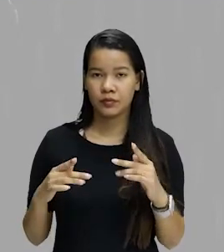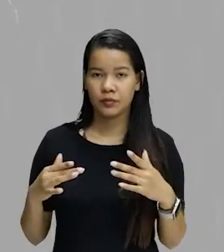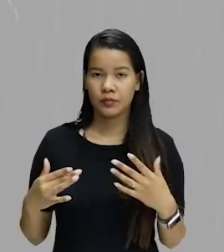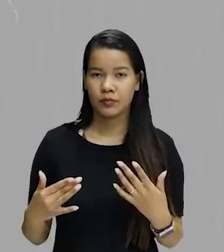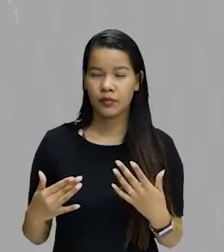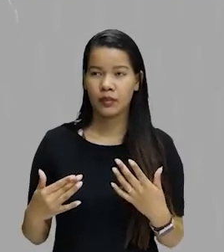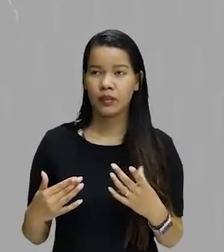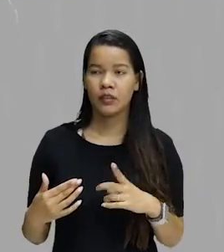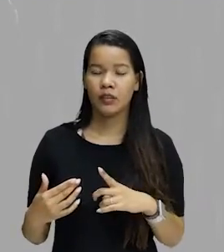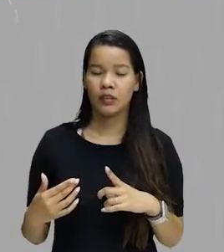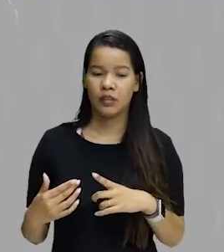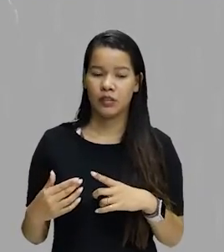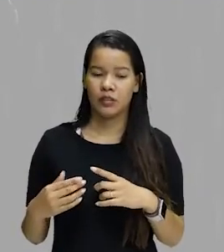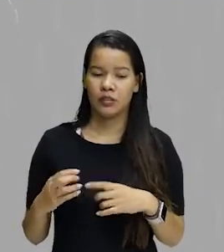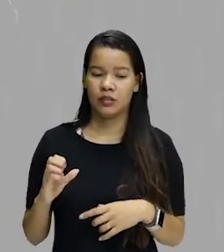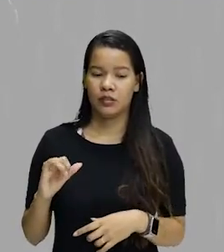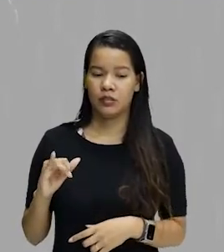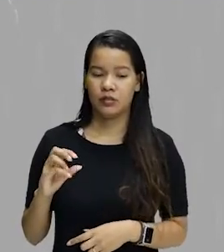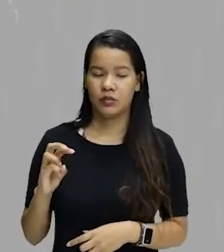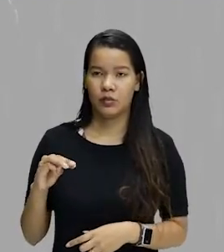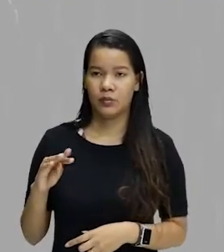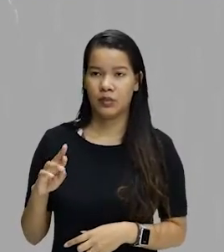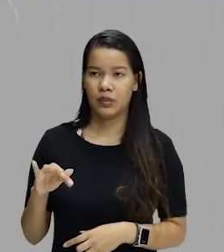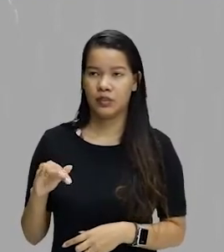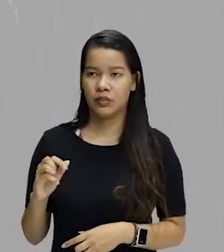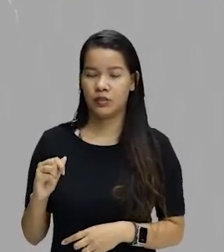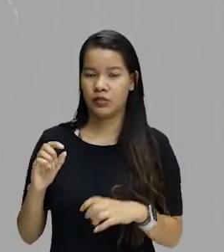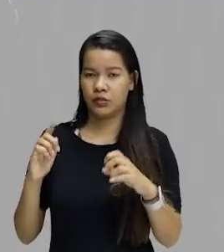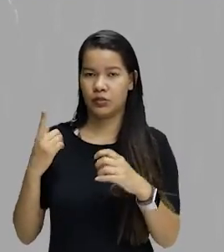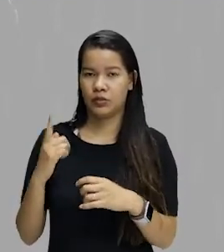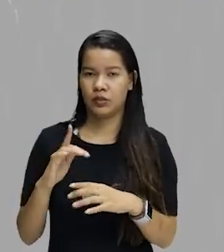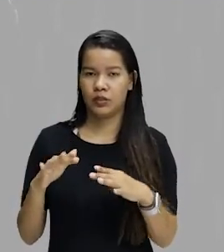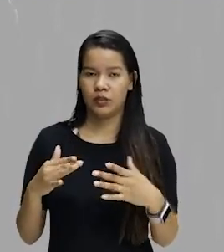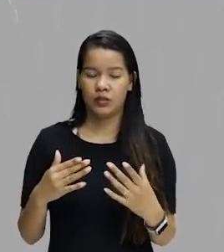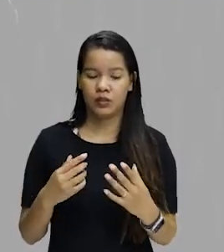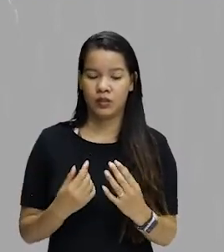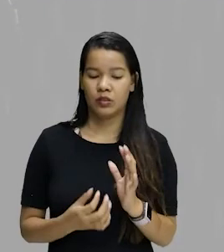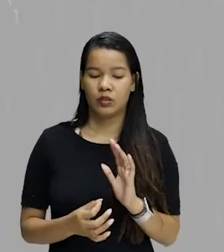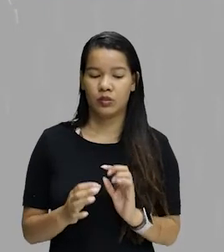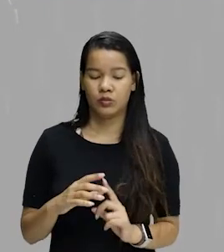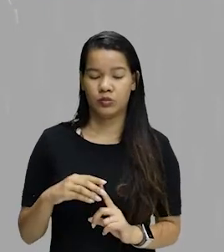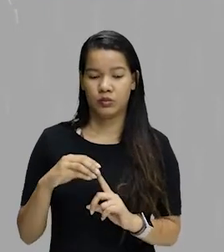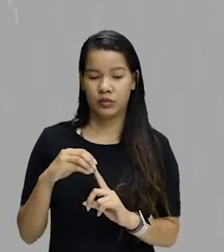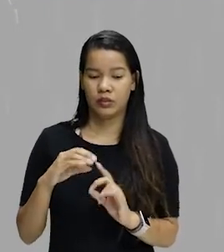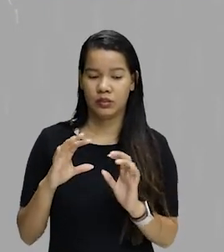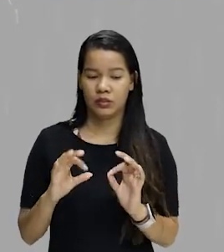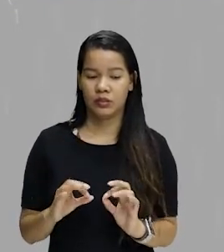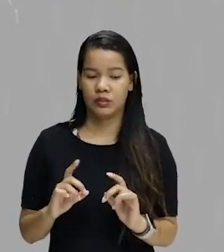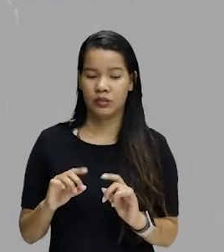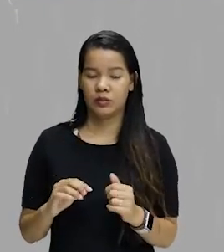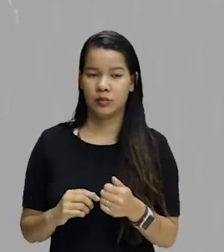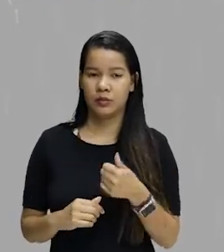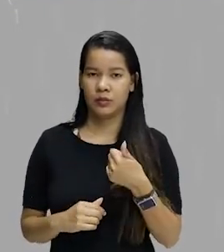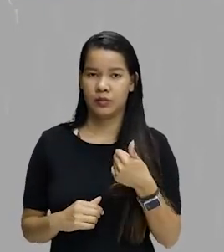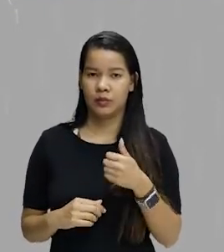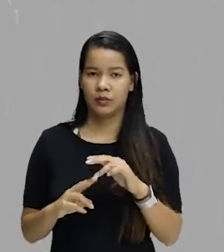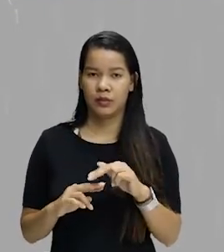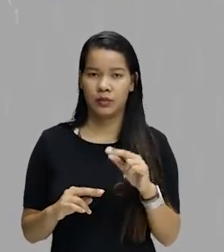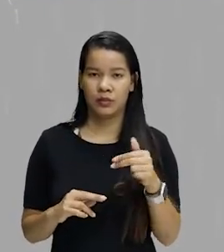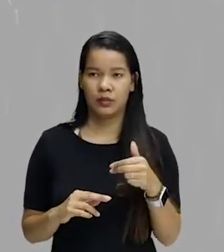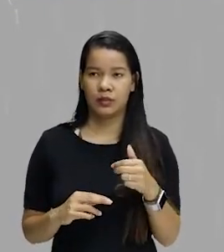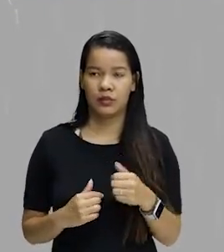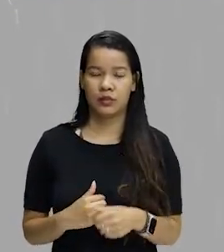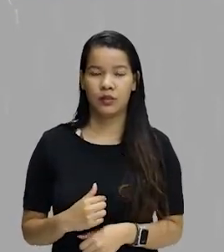aqui temos isomeria geométrica. Então, a única afirmativa correta é a primeira, por isso a letra A.